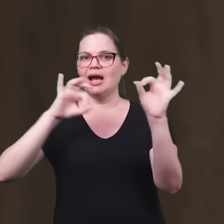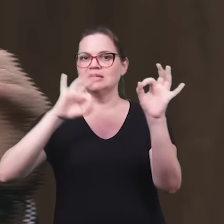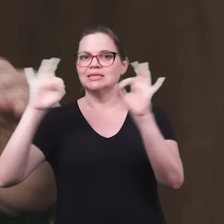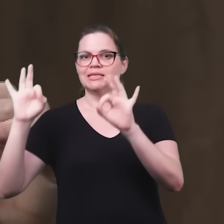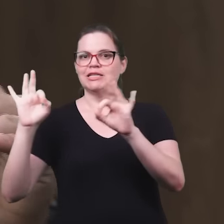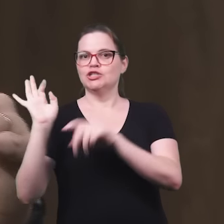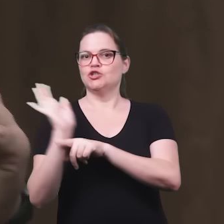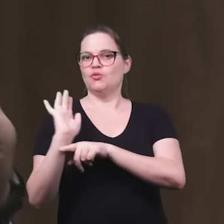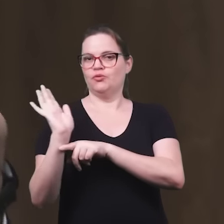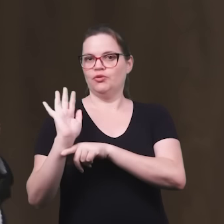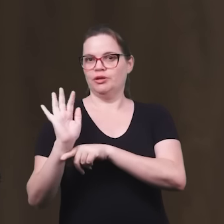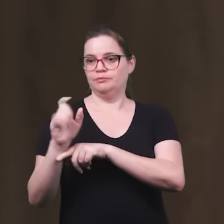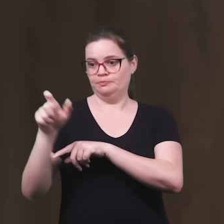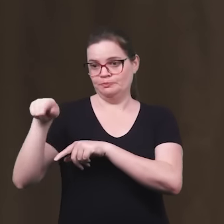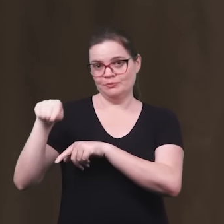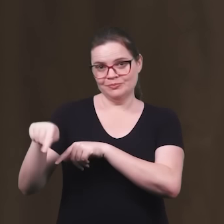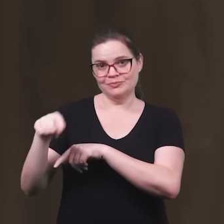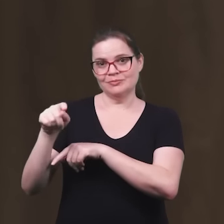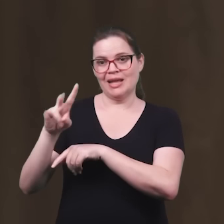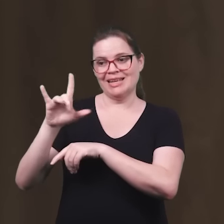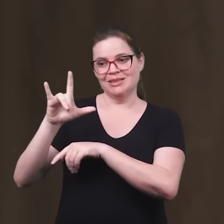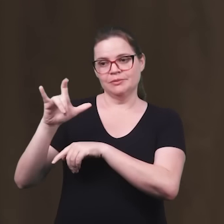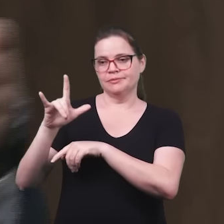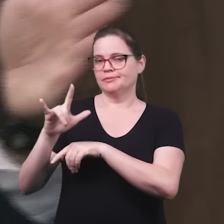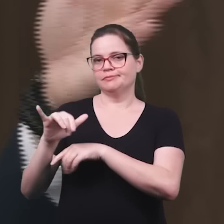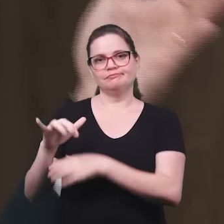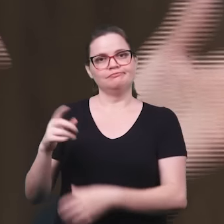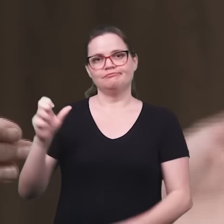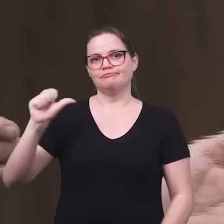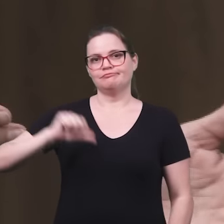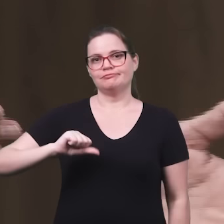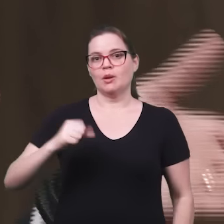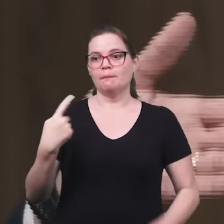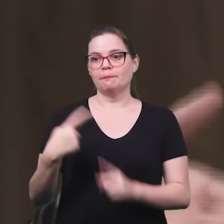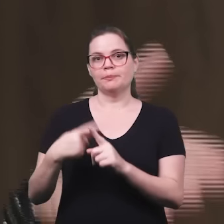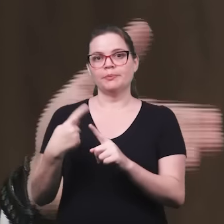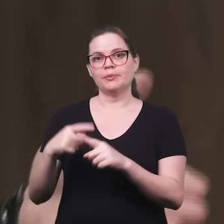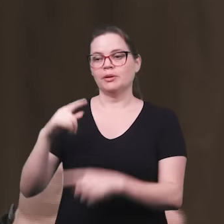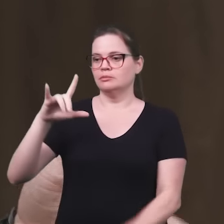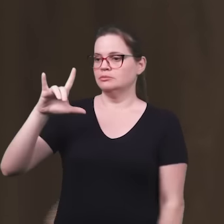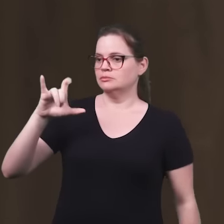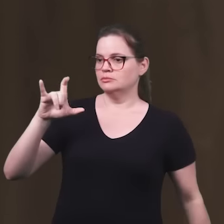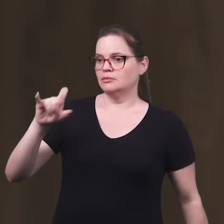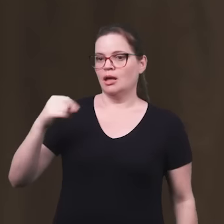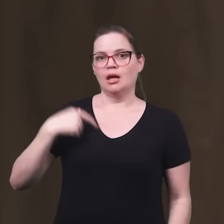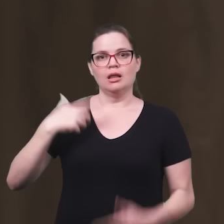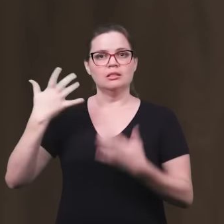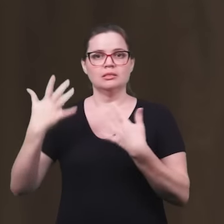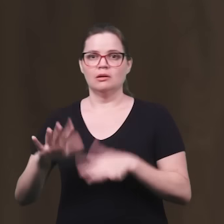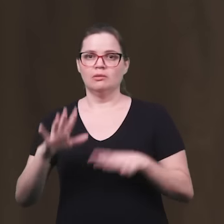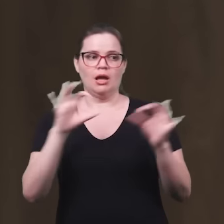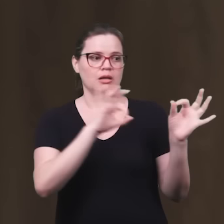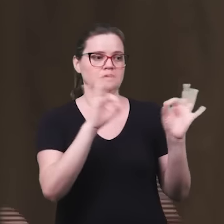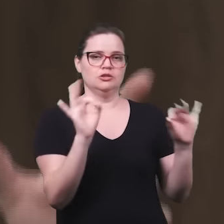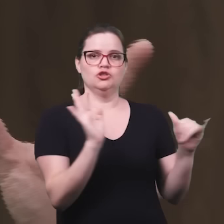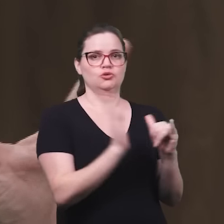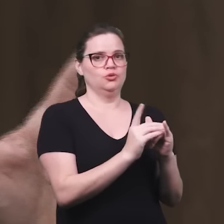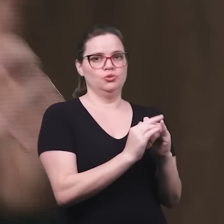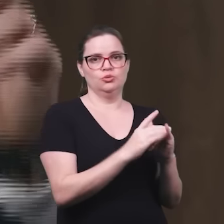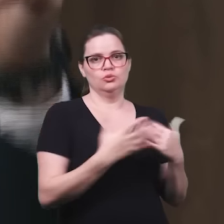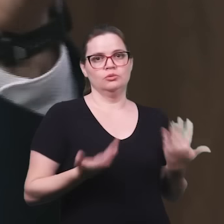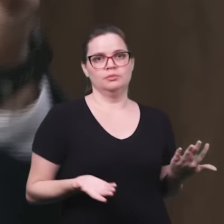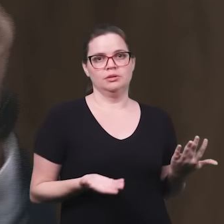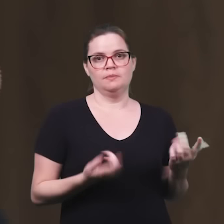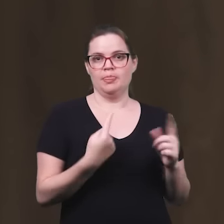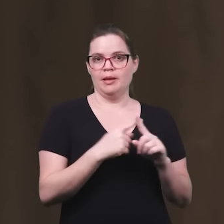ter uma decepção. Porque, via de regra, a pessoa que está no Instagram, ela não quer ir para o YouTube.